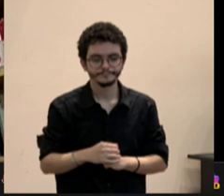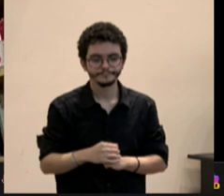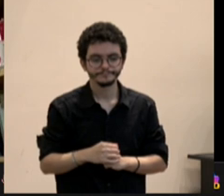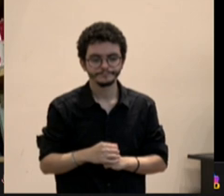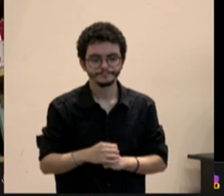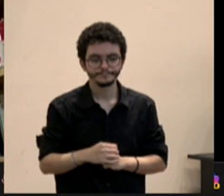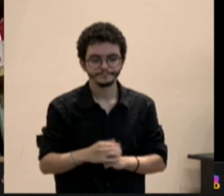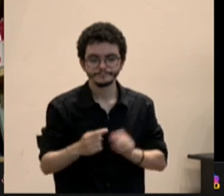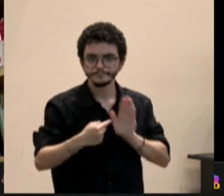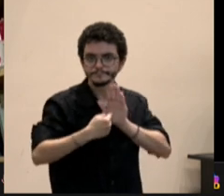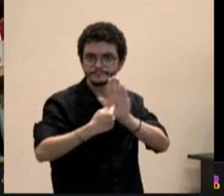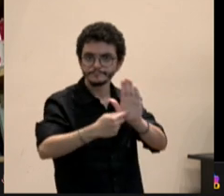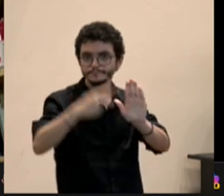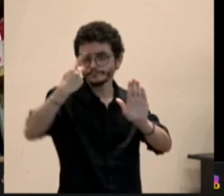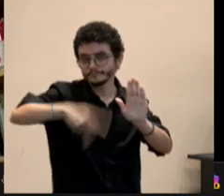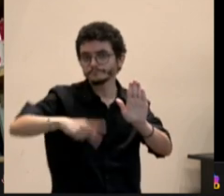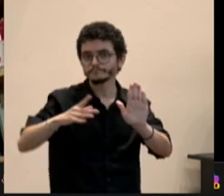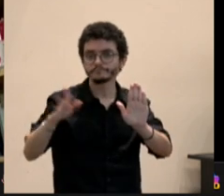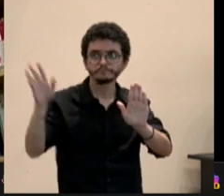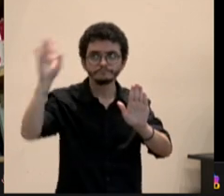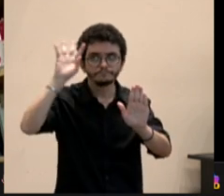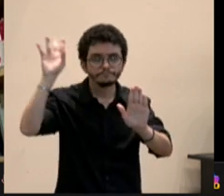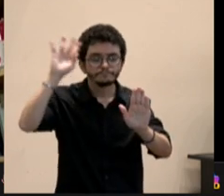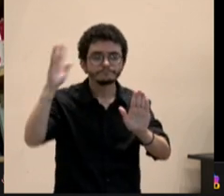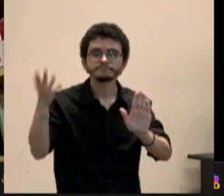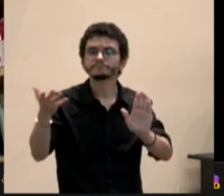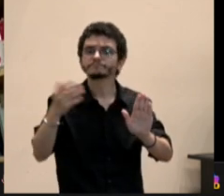apontado aqui para pensarmos, né,